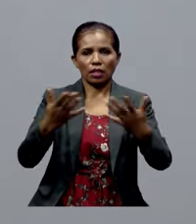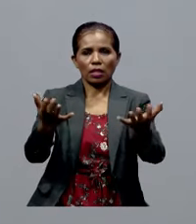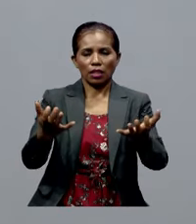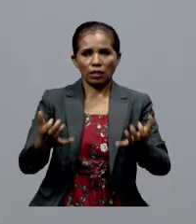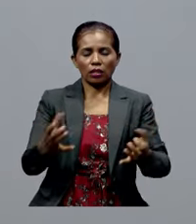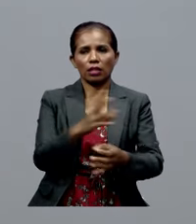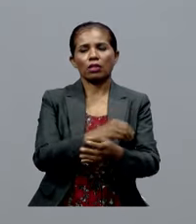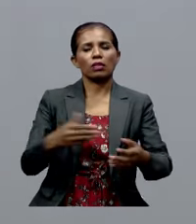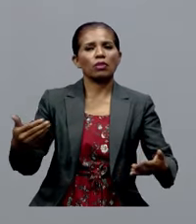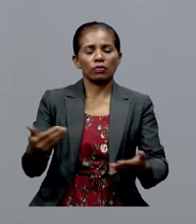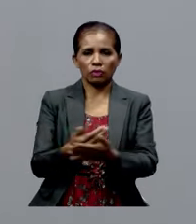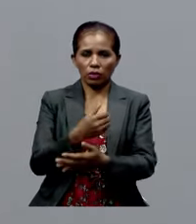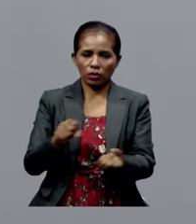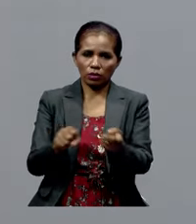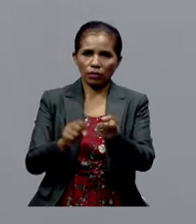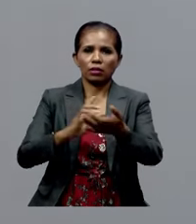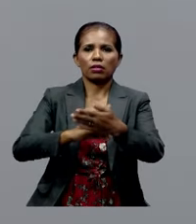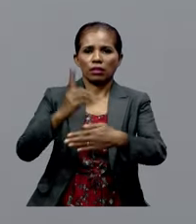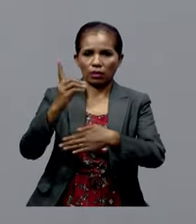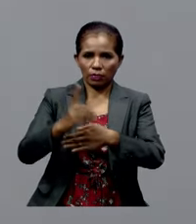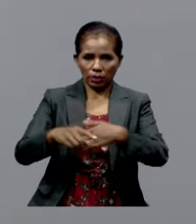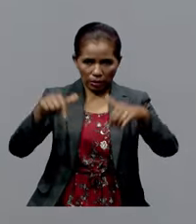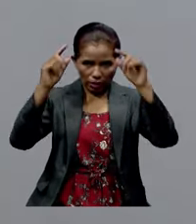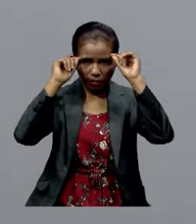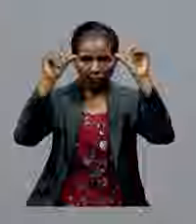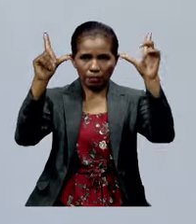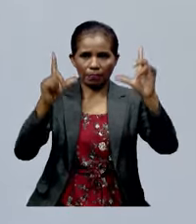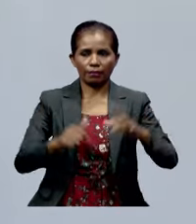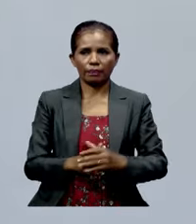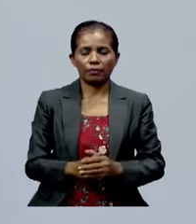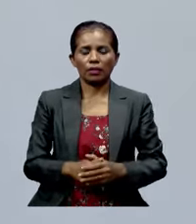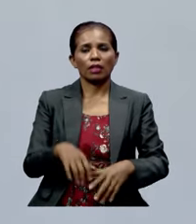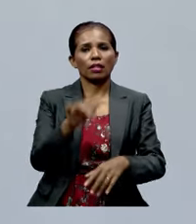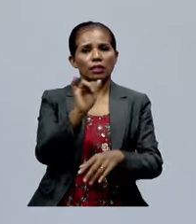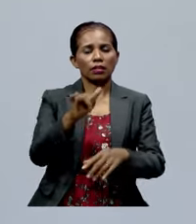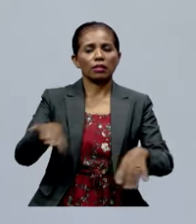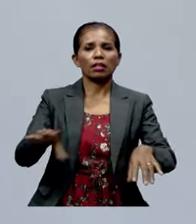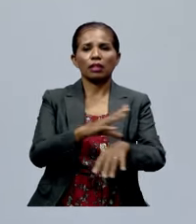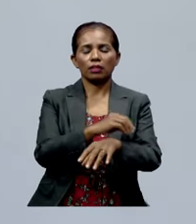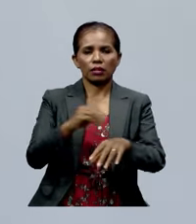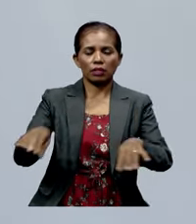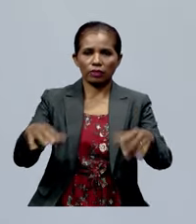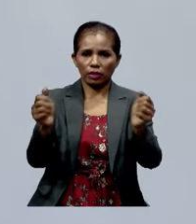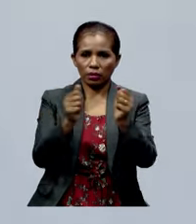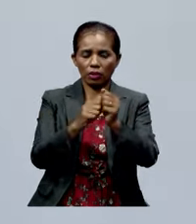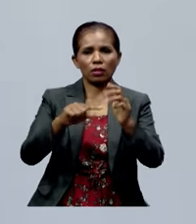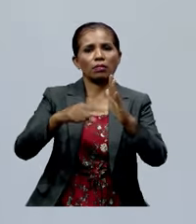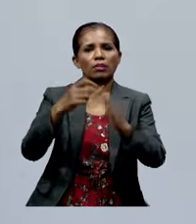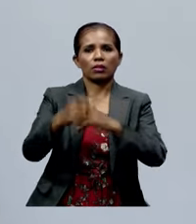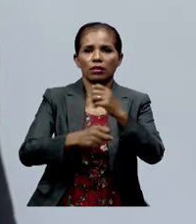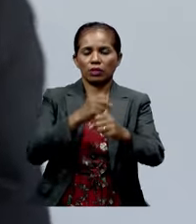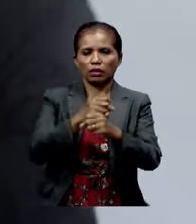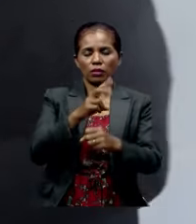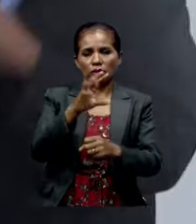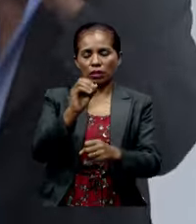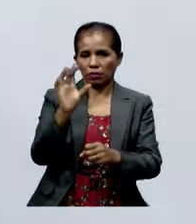energia fon atu kontribui ba desenvolvimento iha Timor Leste. Acordo ba investimento Pelican Paradise ne hahu iha tinan rihun rua